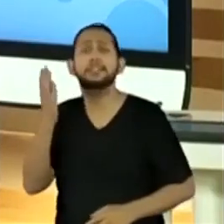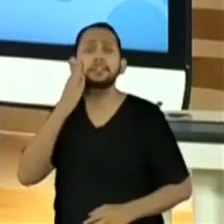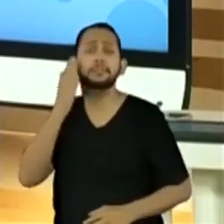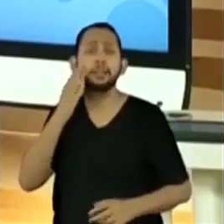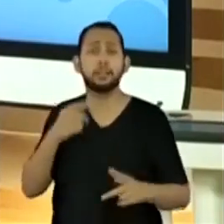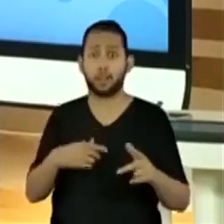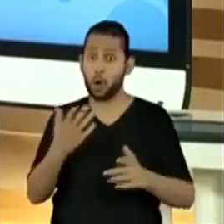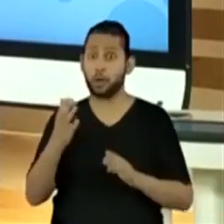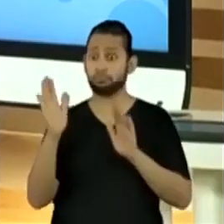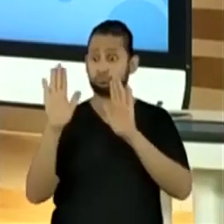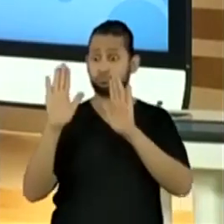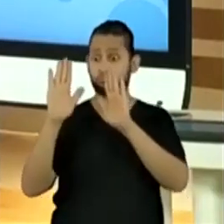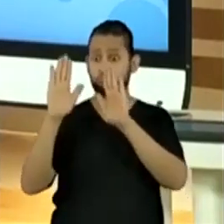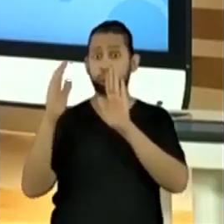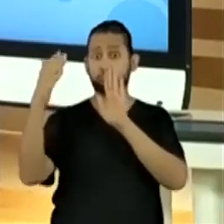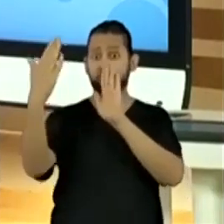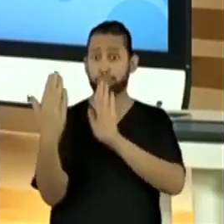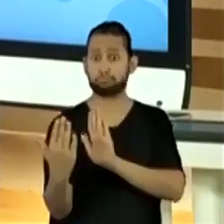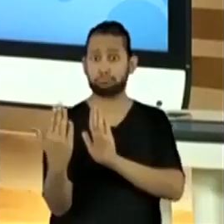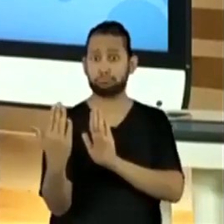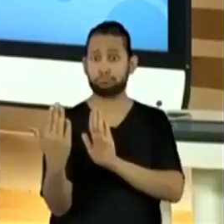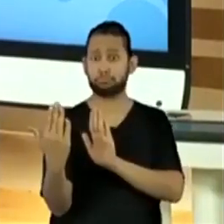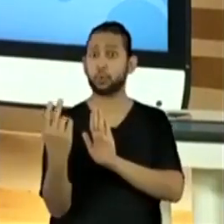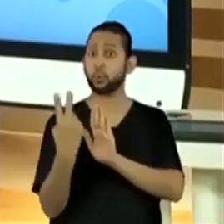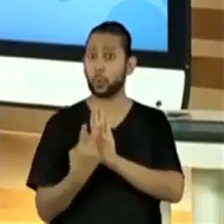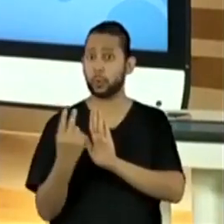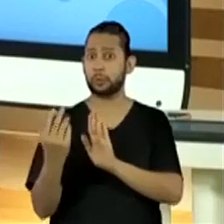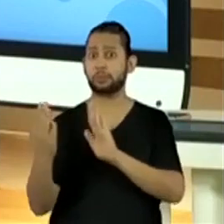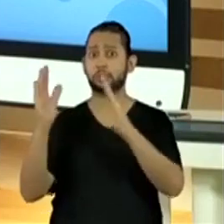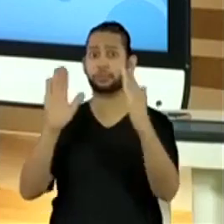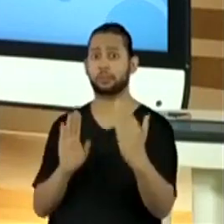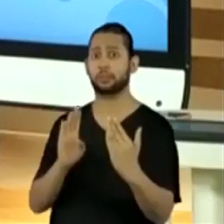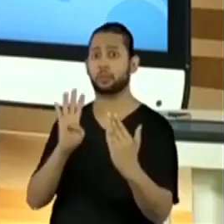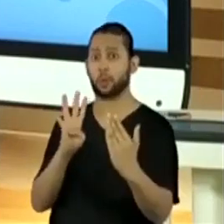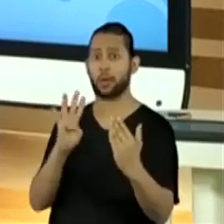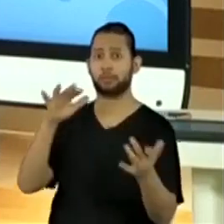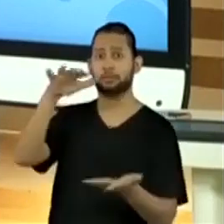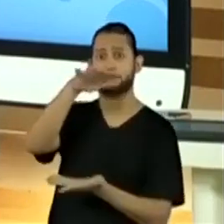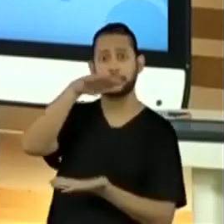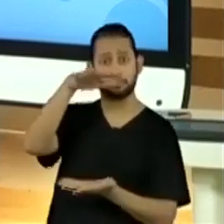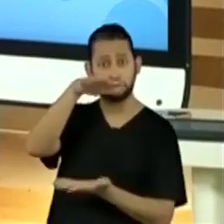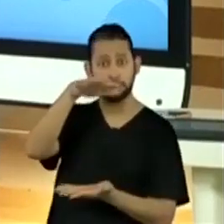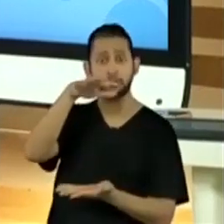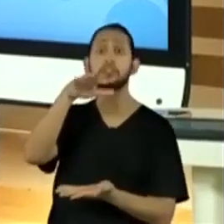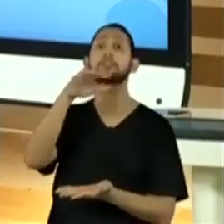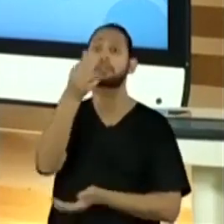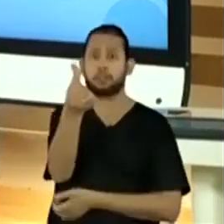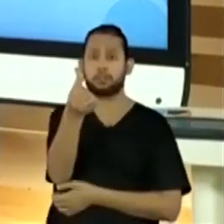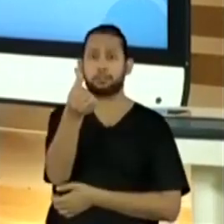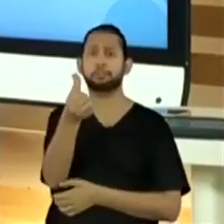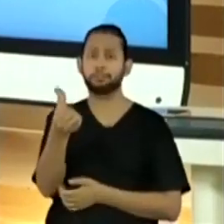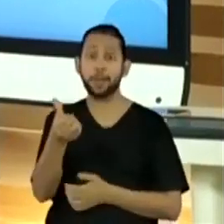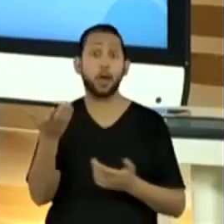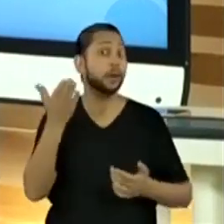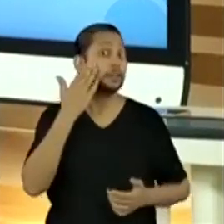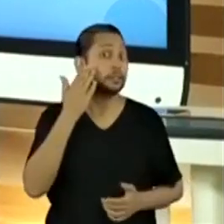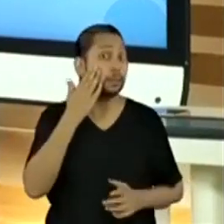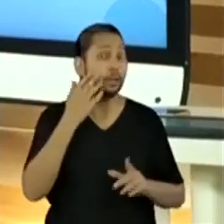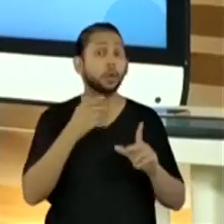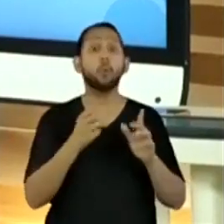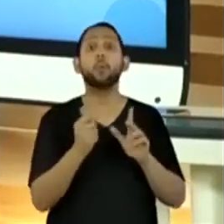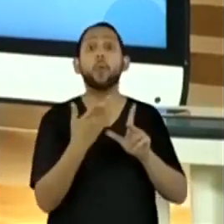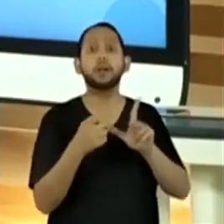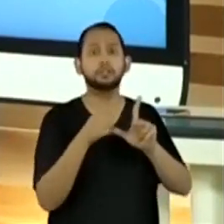as faces eu contei. Eu vou colocar aqui. F é 6. Agora, vamos ver as arestas? Então, são